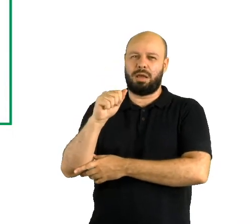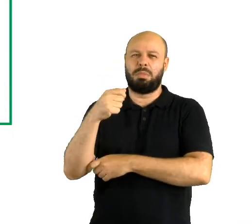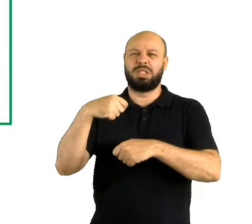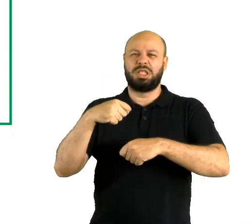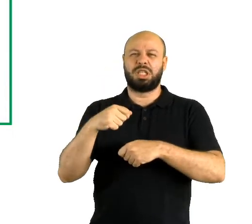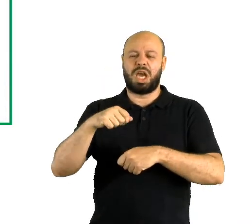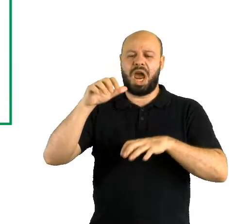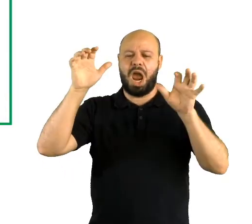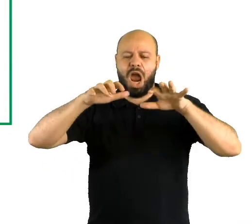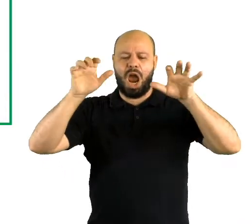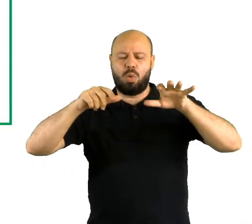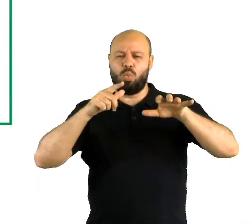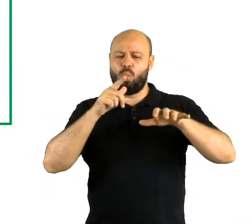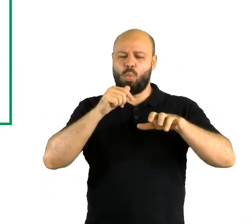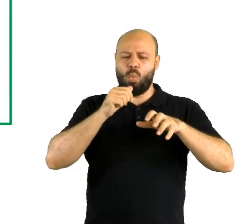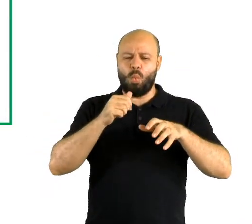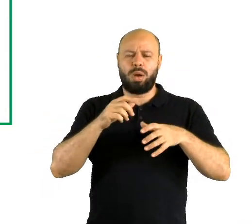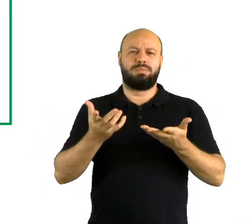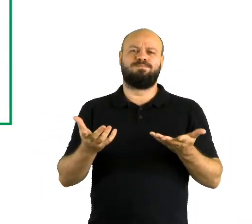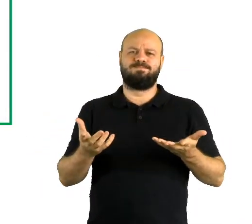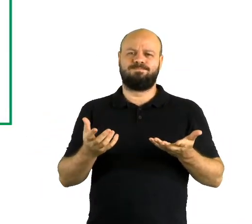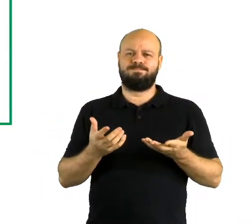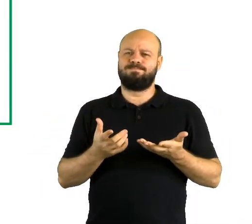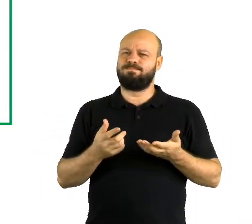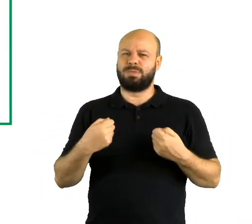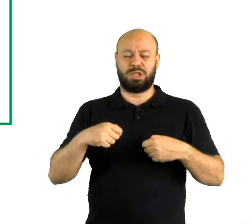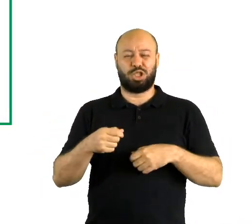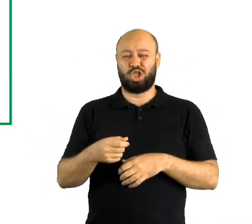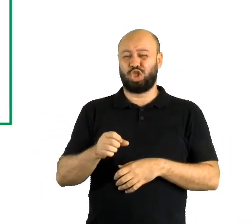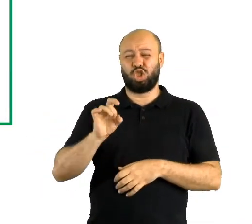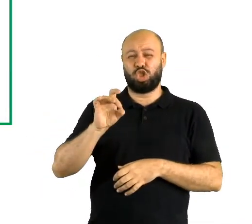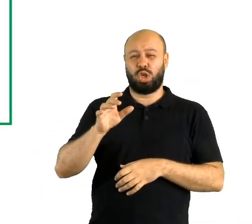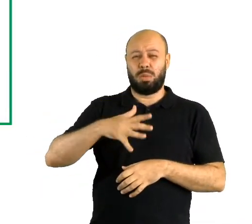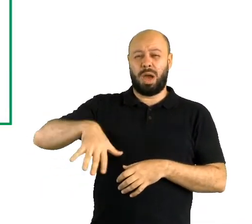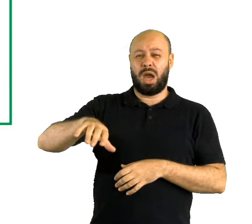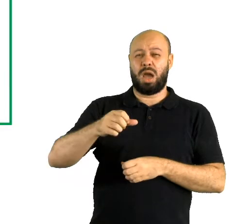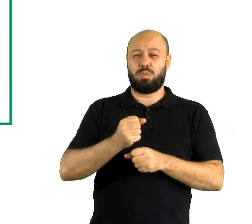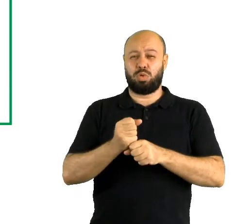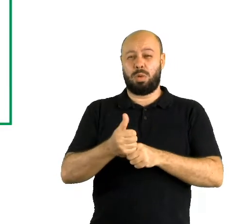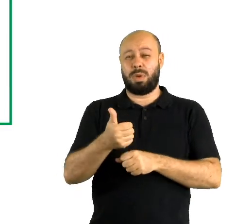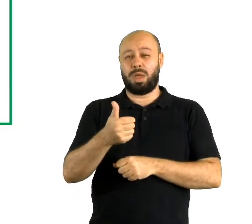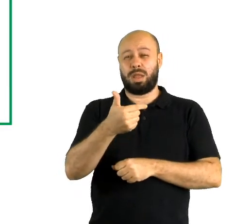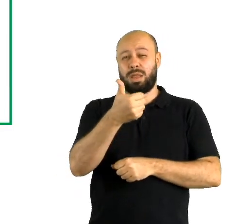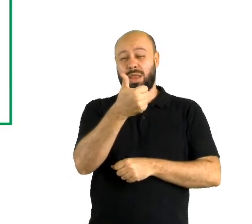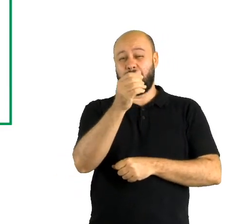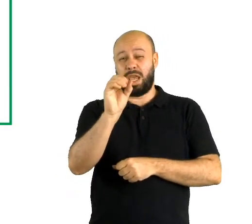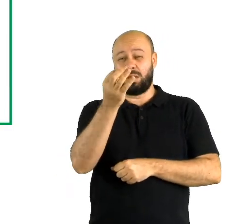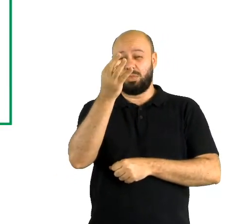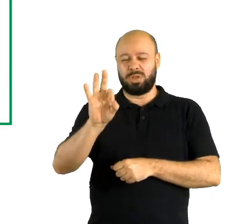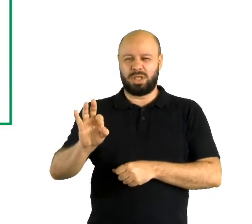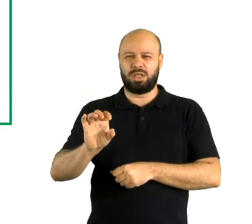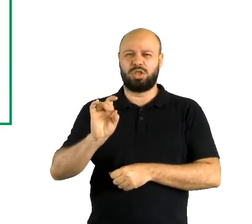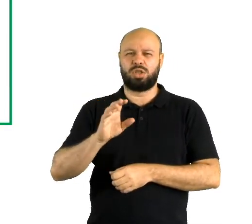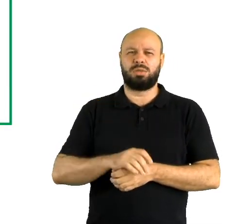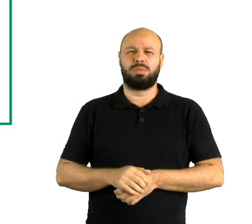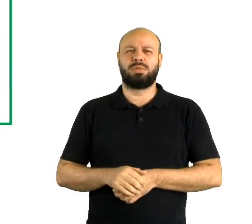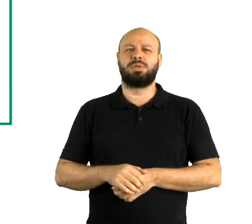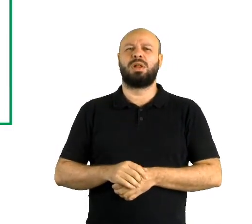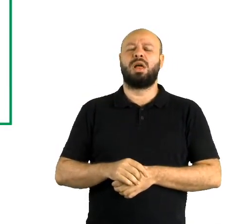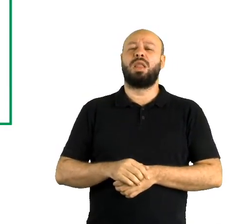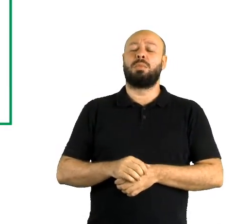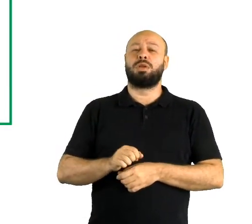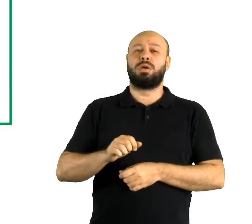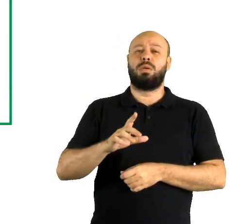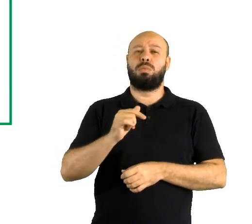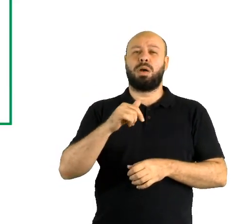cacto, representa em torno de 10% do território brasileiro, 9,9%. Depois tem os Pampa,